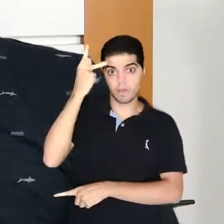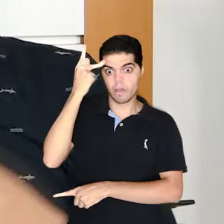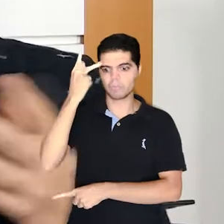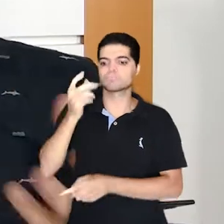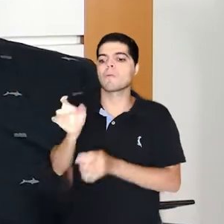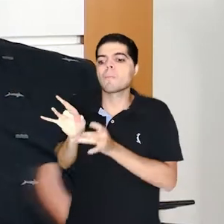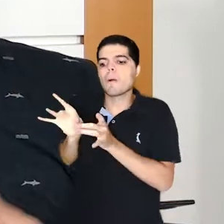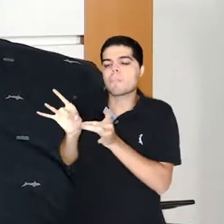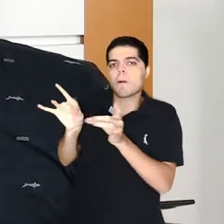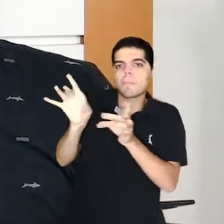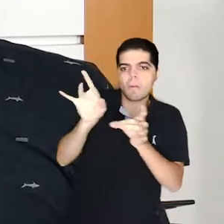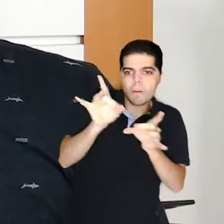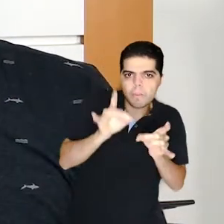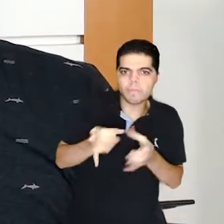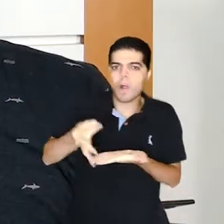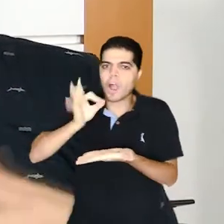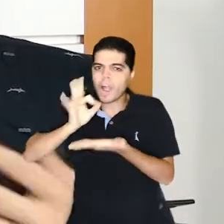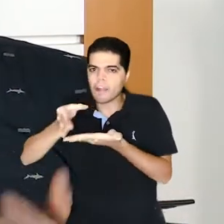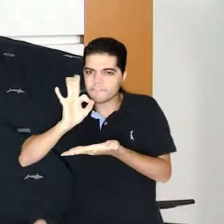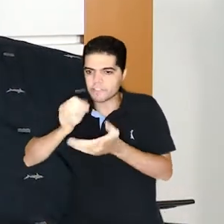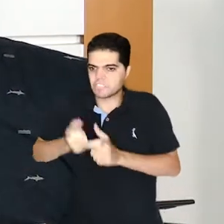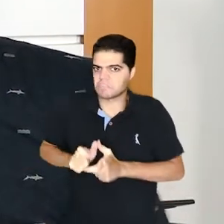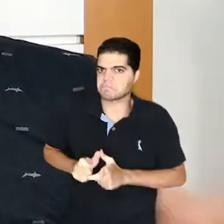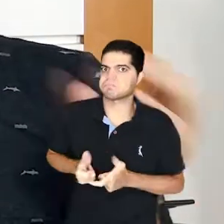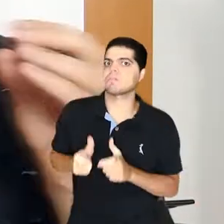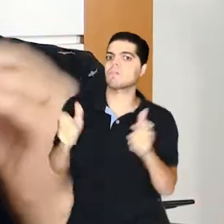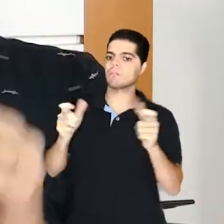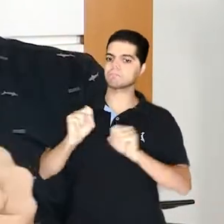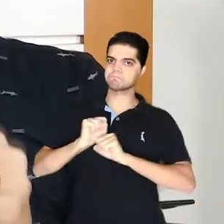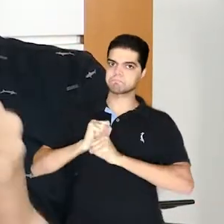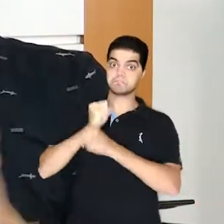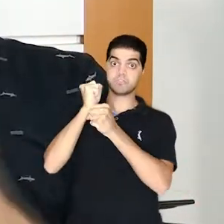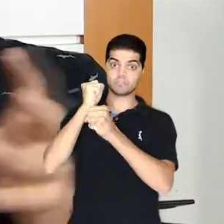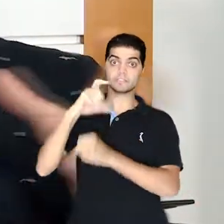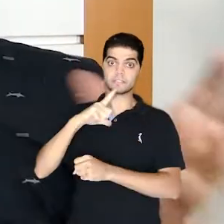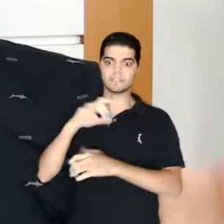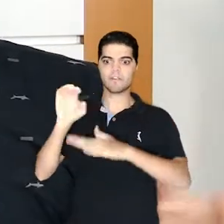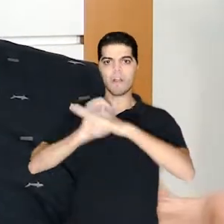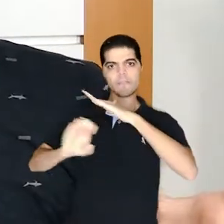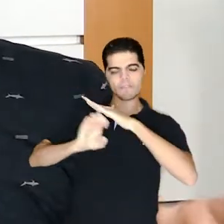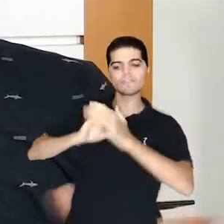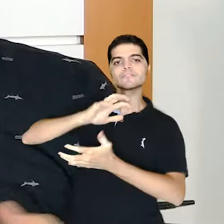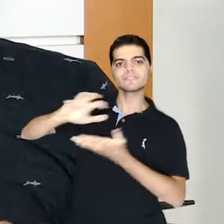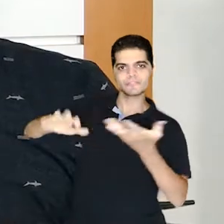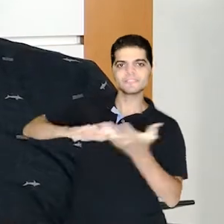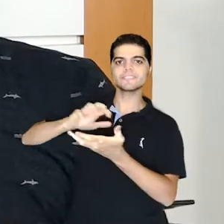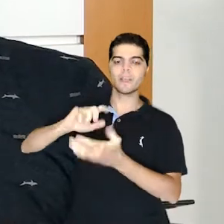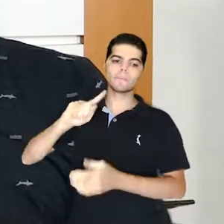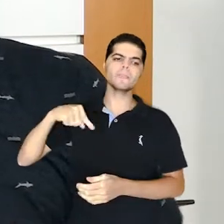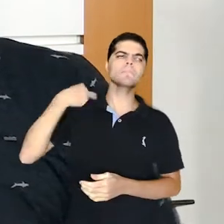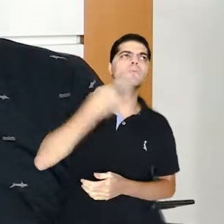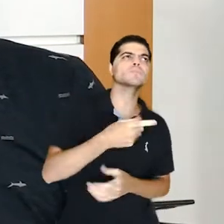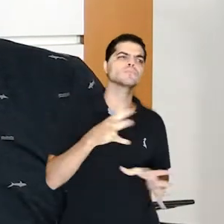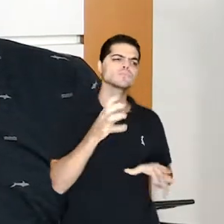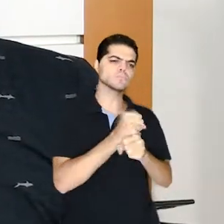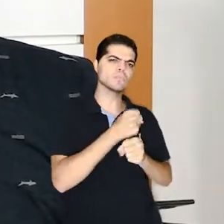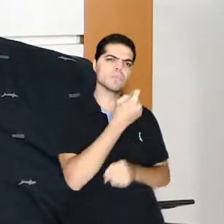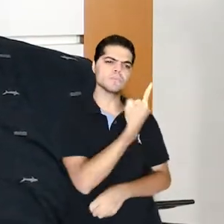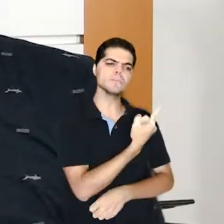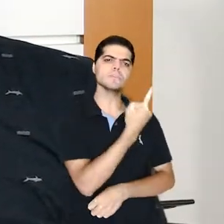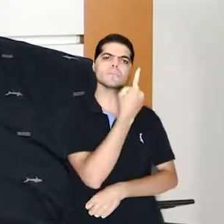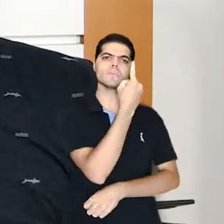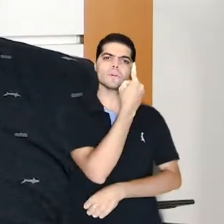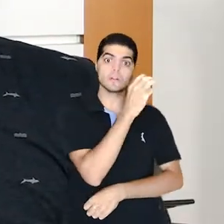café e também pela sua produção industrial. Nesse contexto, quando teve o centenário da independência, quer dizer, em